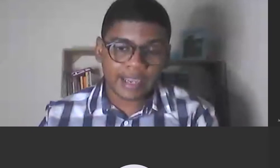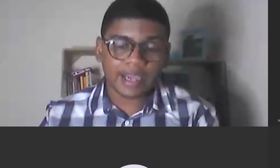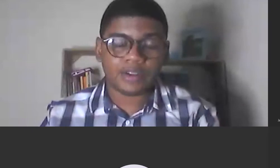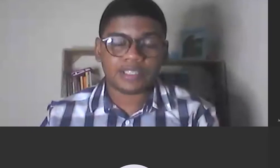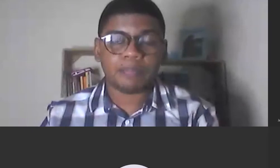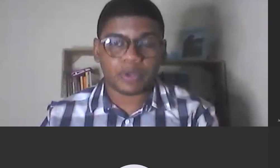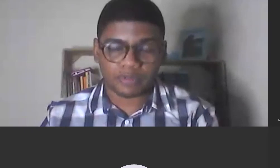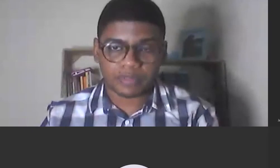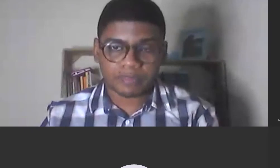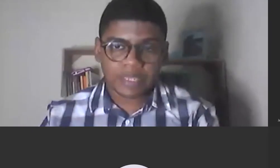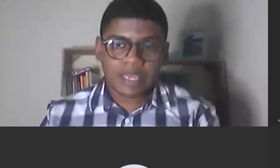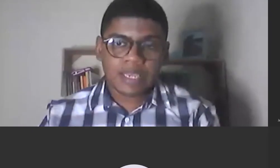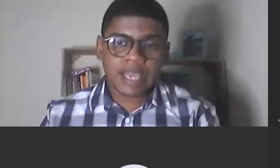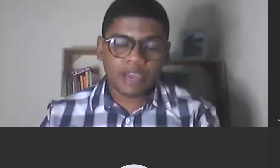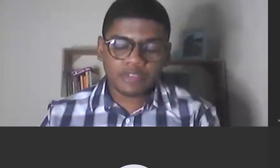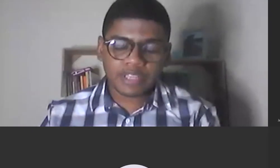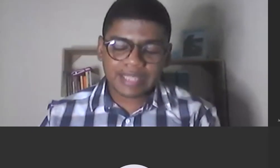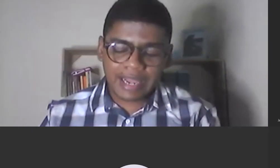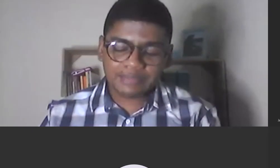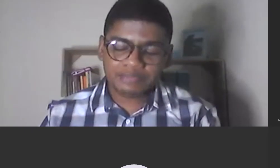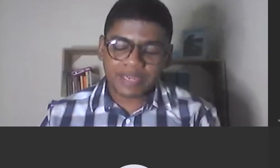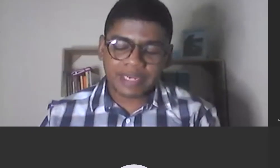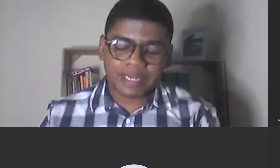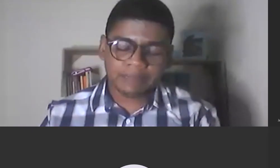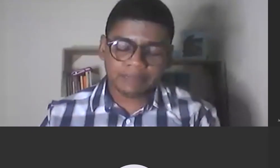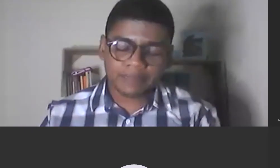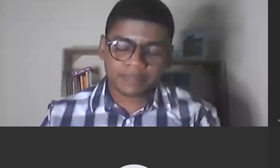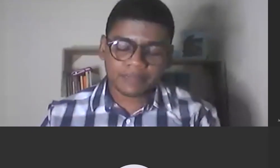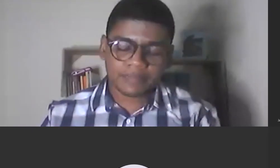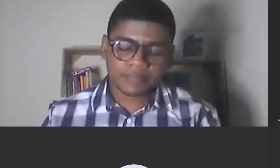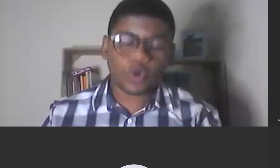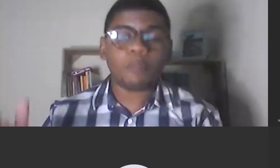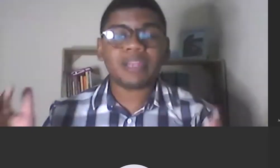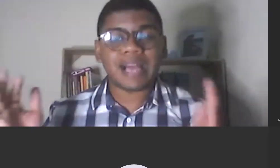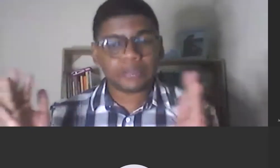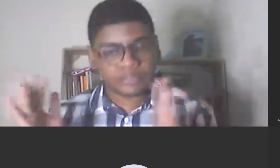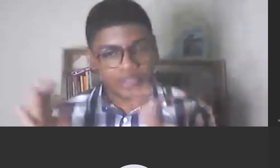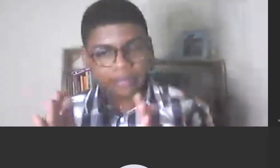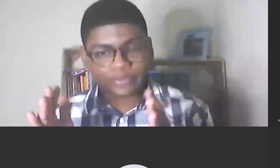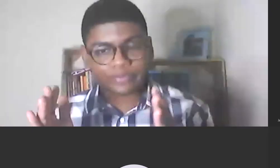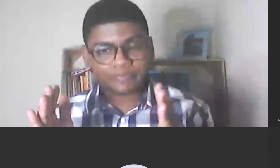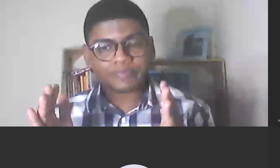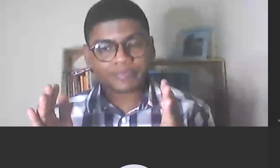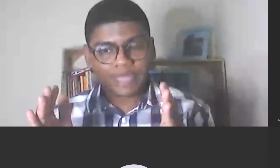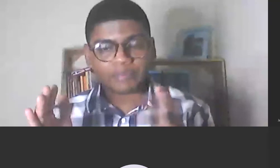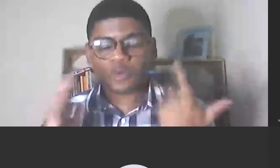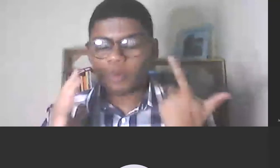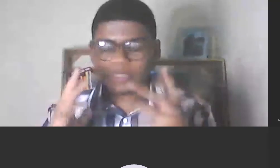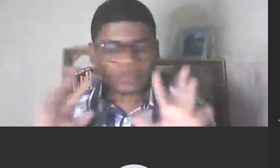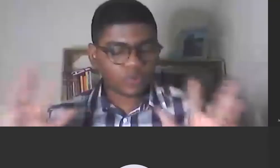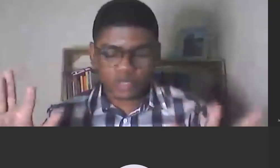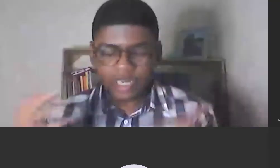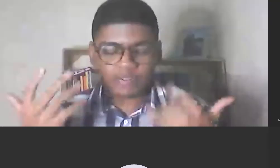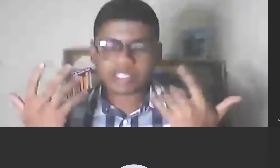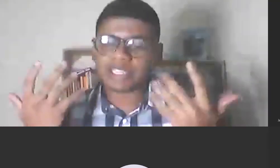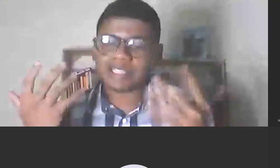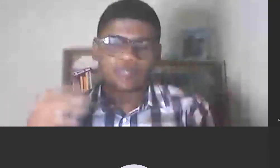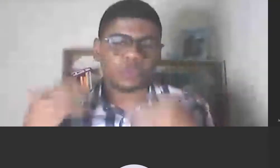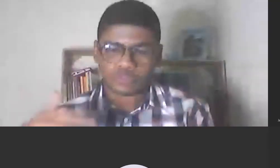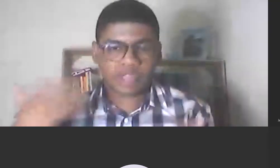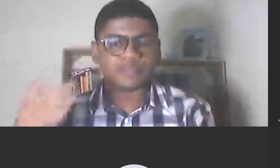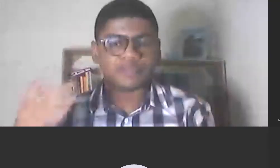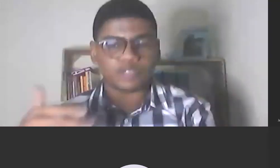gente tem até a nossa prova. E aí eu vou tentar compilar os verbos, tá? Começando hoje já.